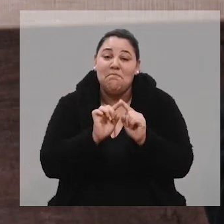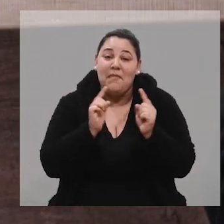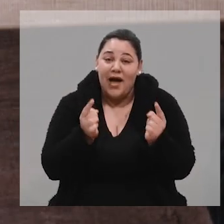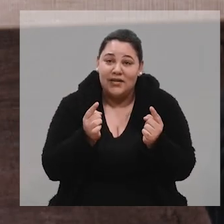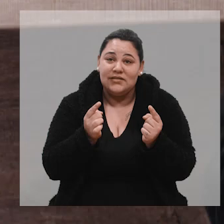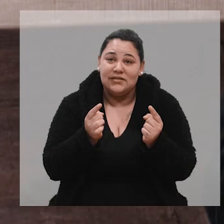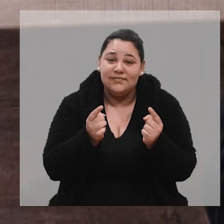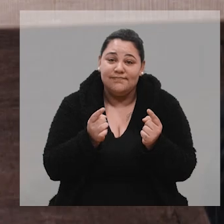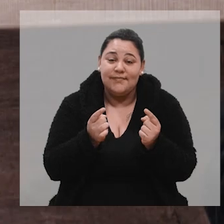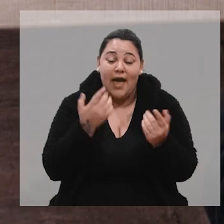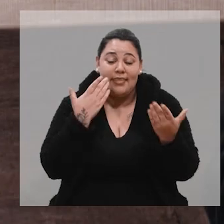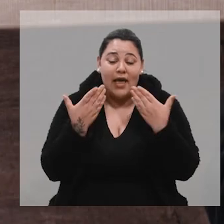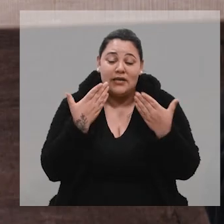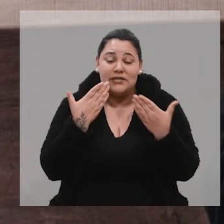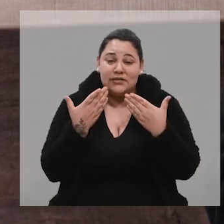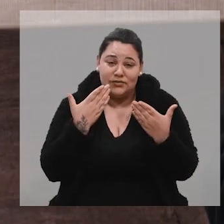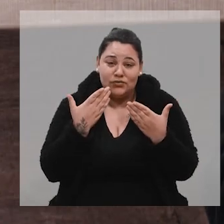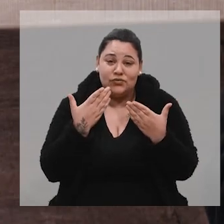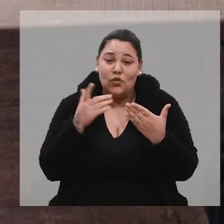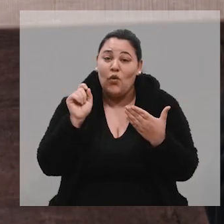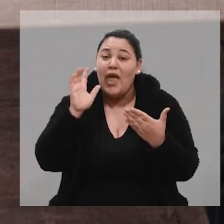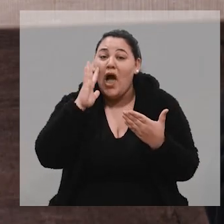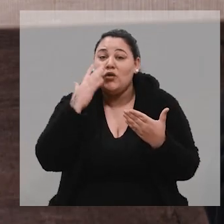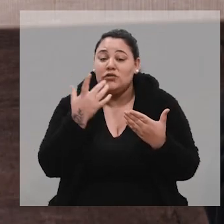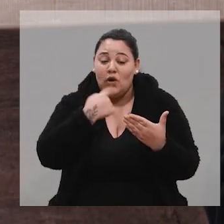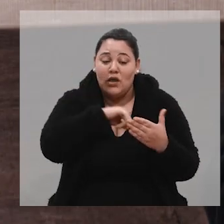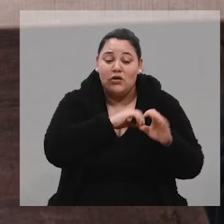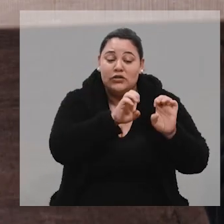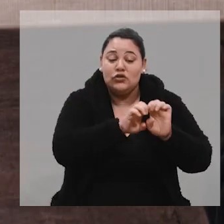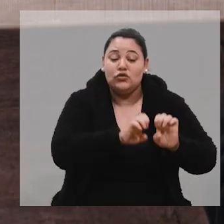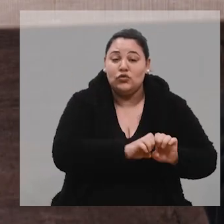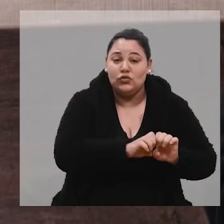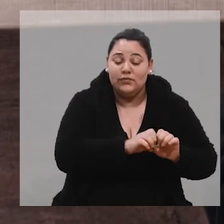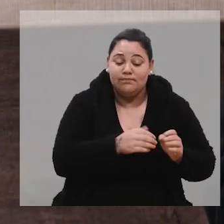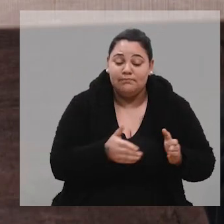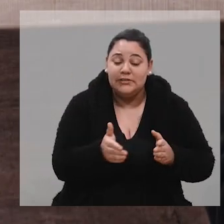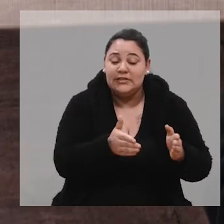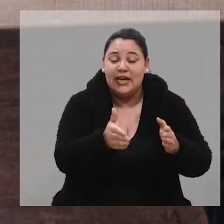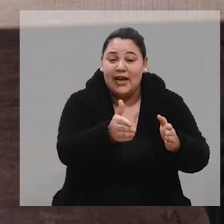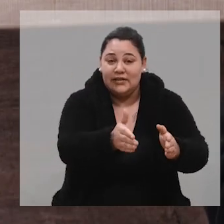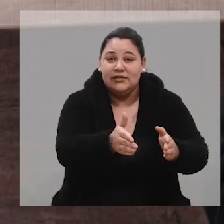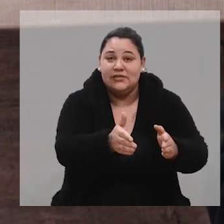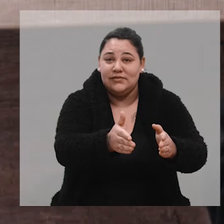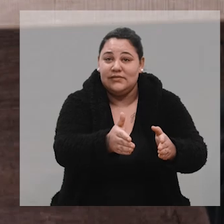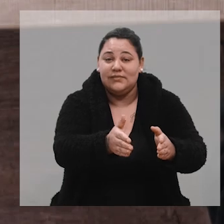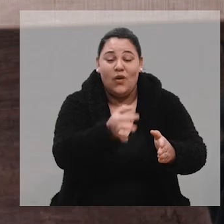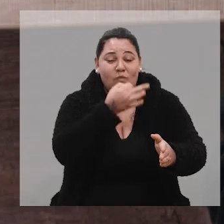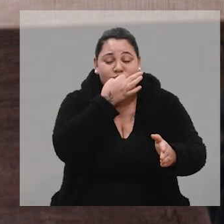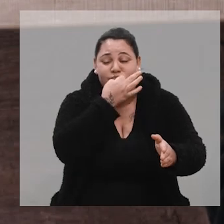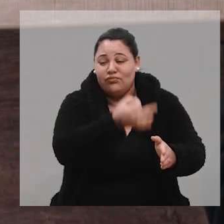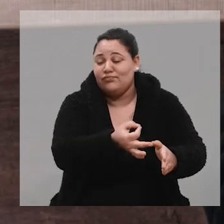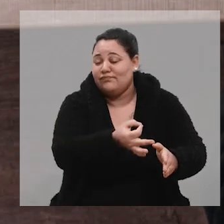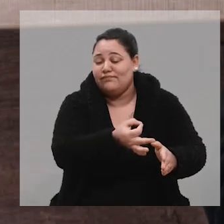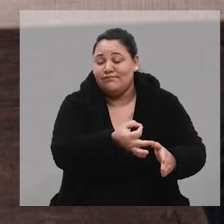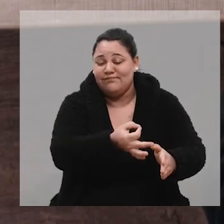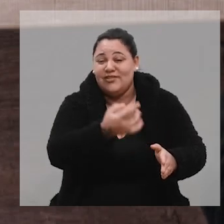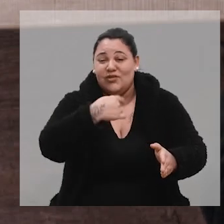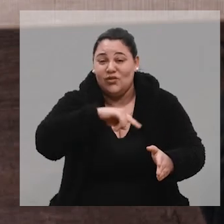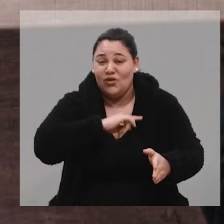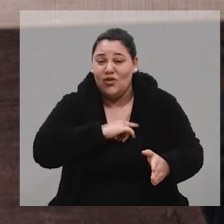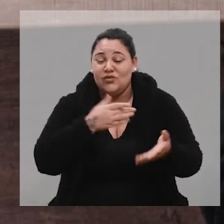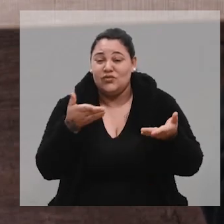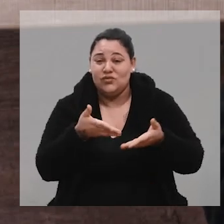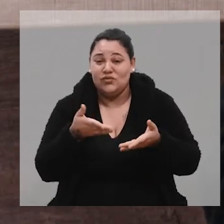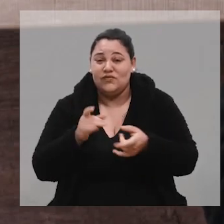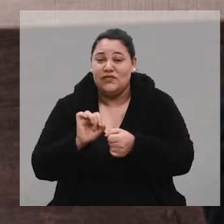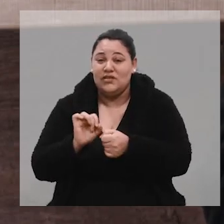situação do caos, as nossas estruturas de estradas totalmente deterioradas. Onde nós estamos